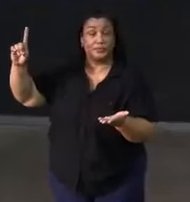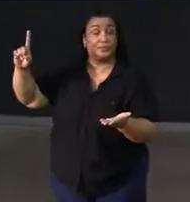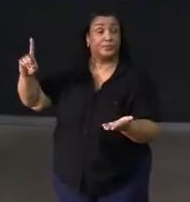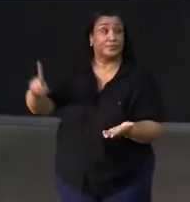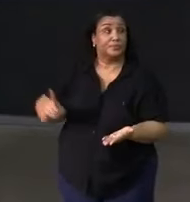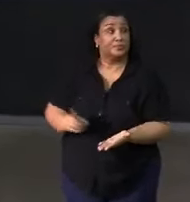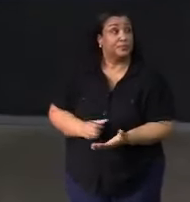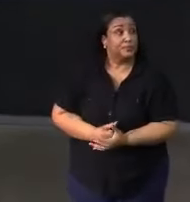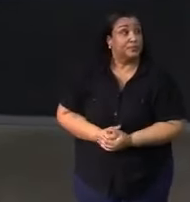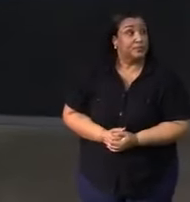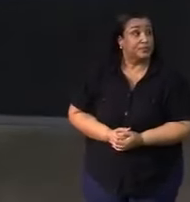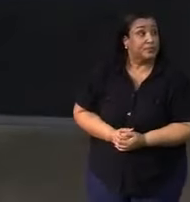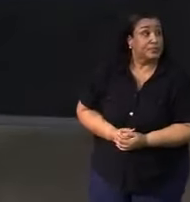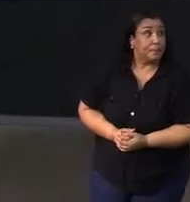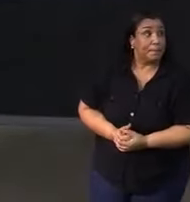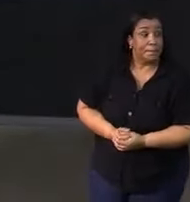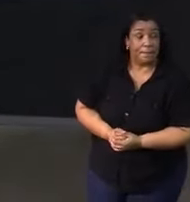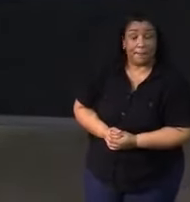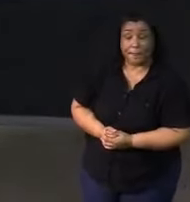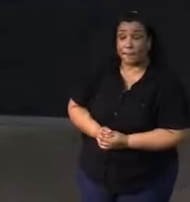do Senhor.